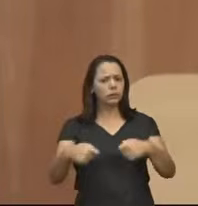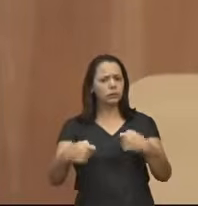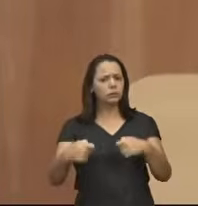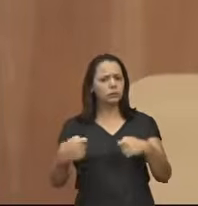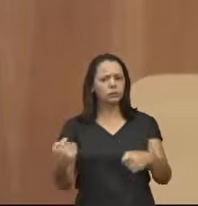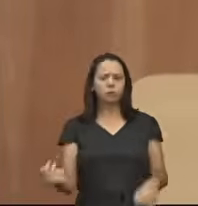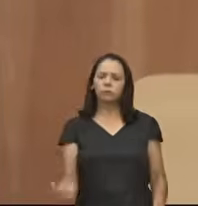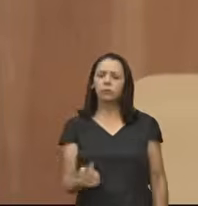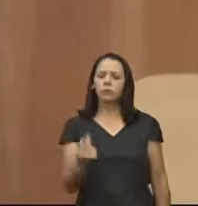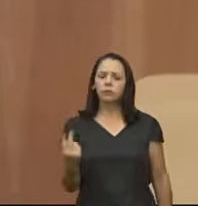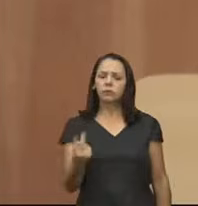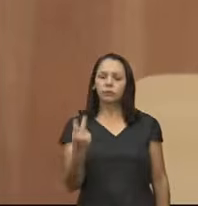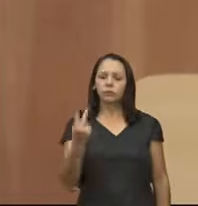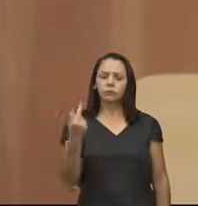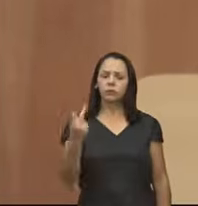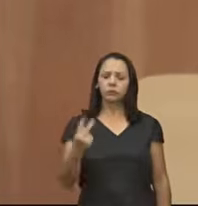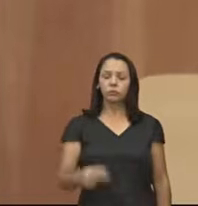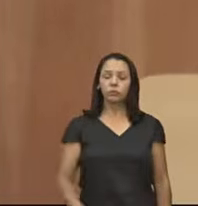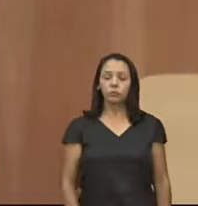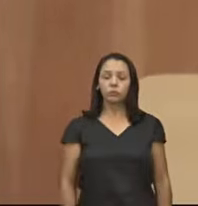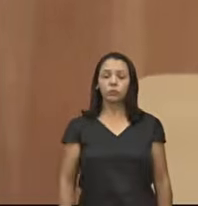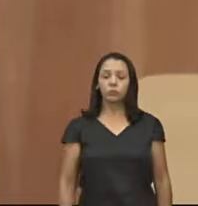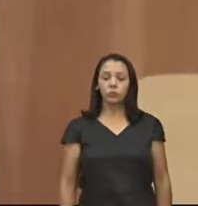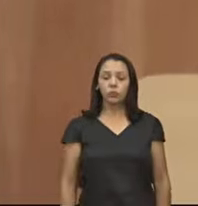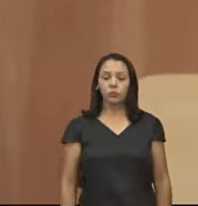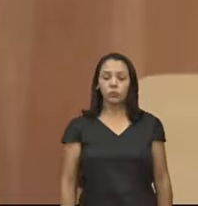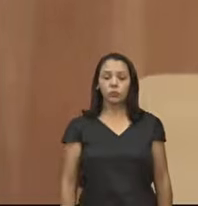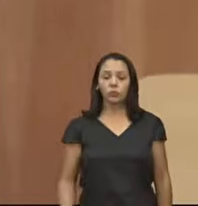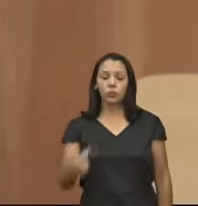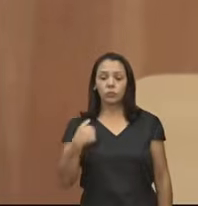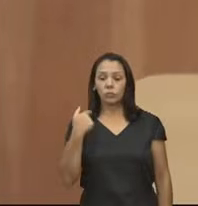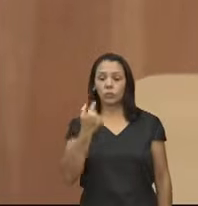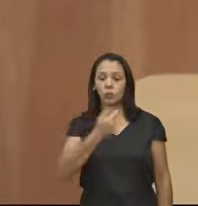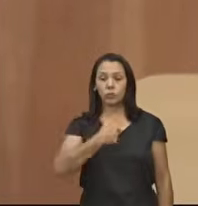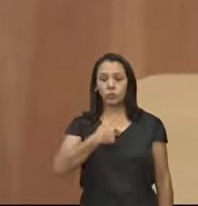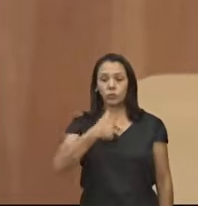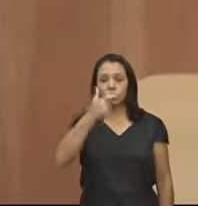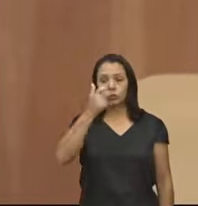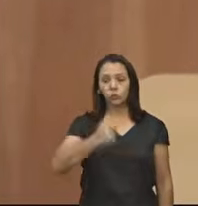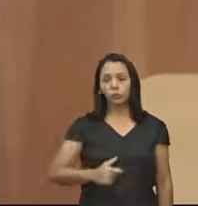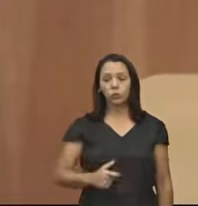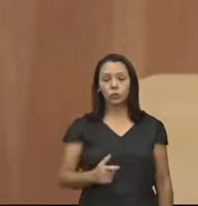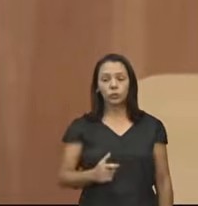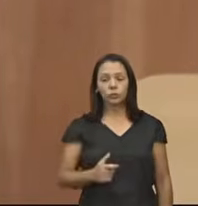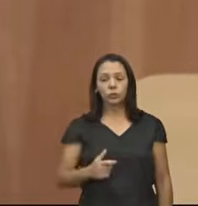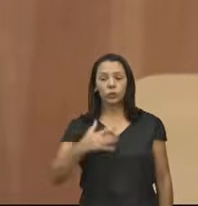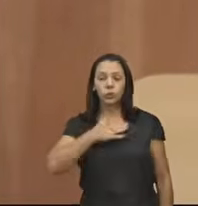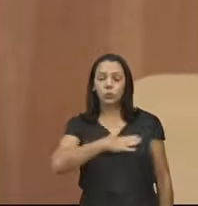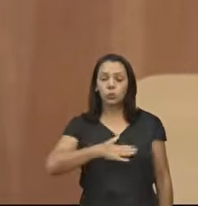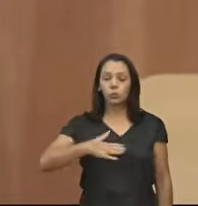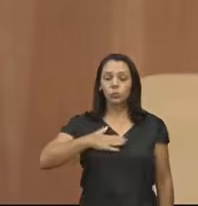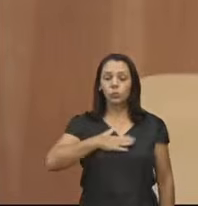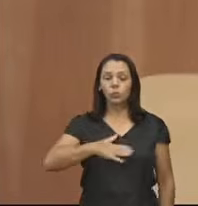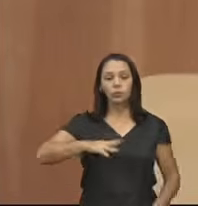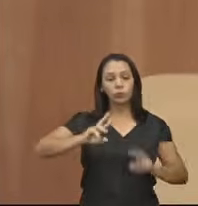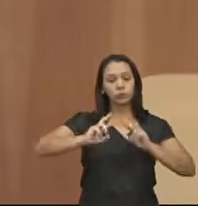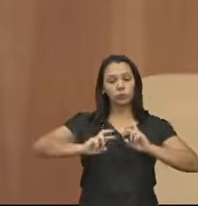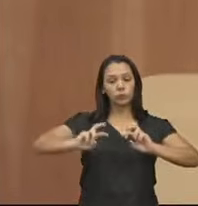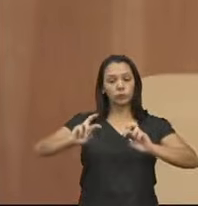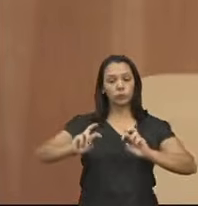ser valorizadas. Nós somos pessoas que gostamos de ser